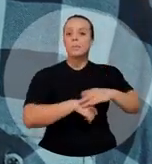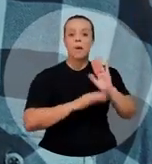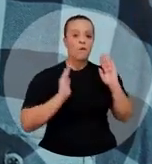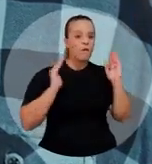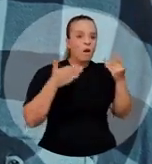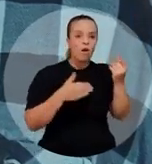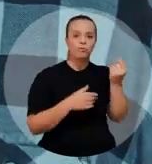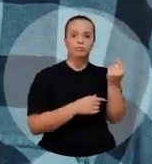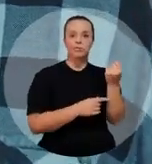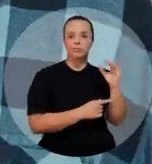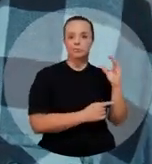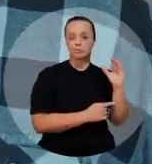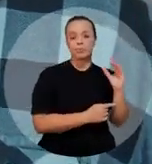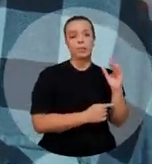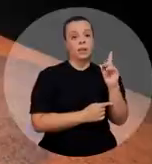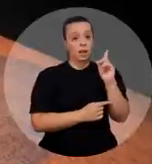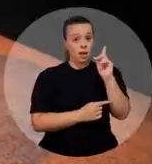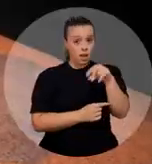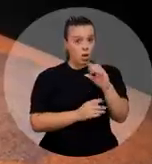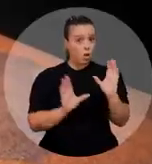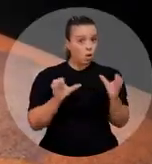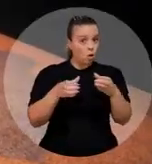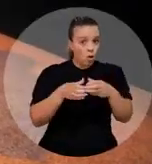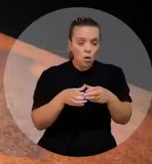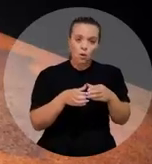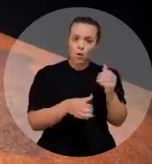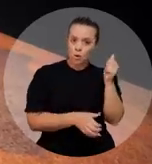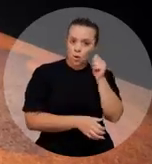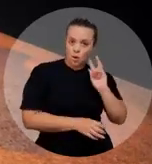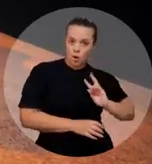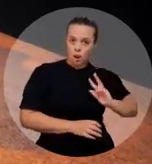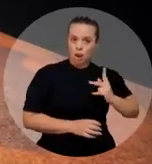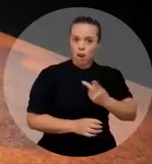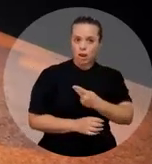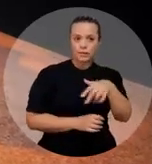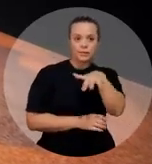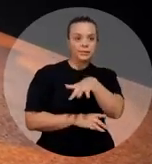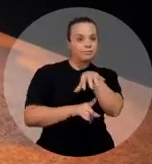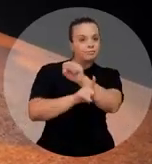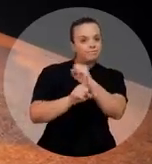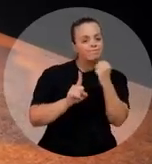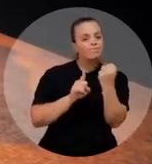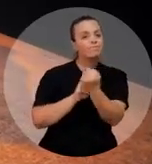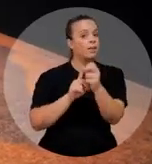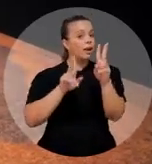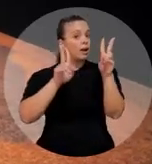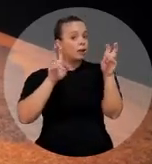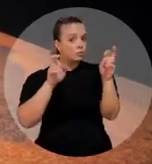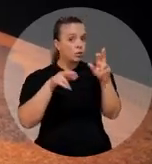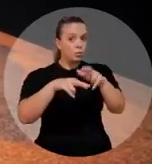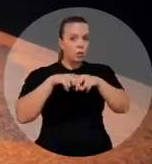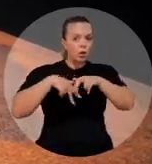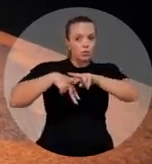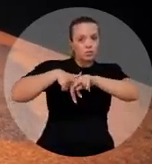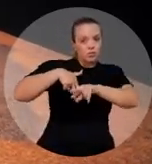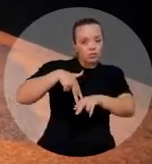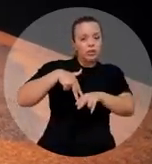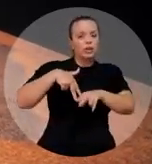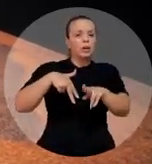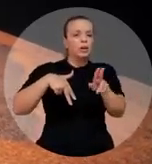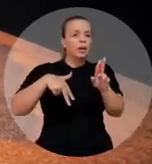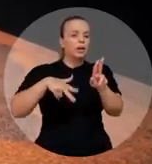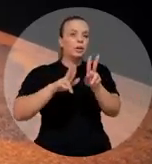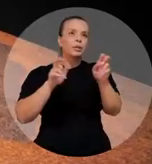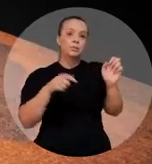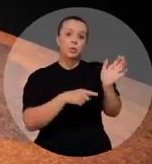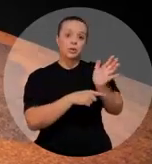há de capitalista em tudo. E as drag queens, dentro de uma questão social, dentro de uma questão até de gênero, não